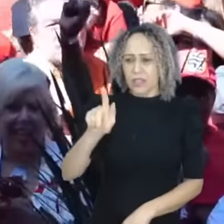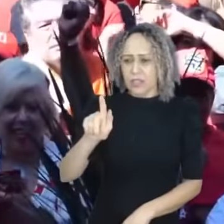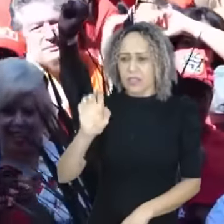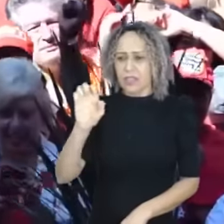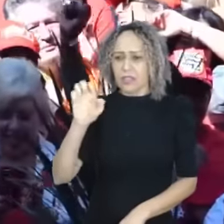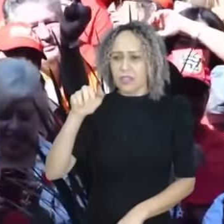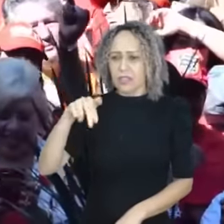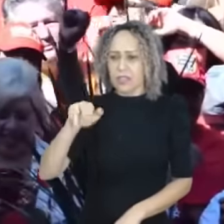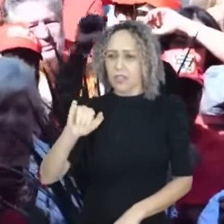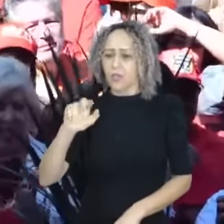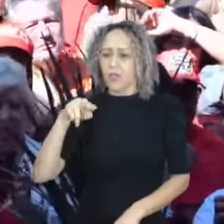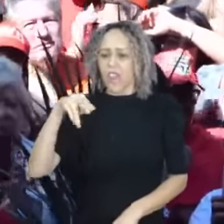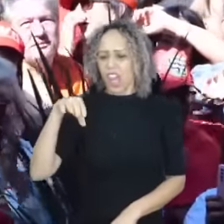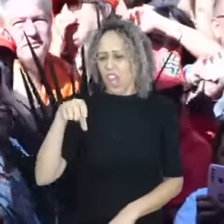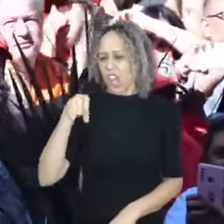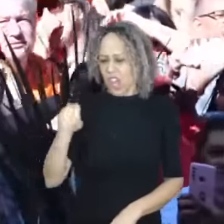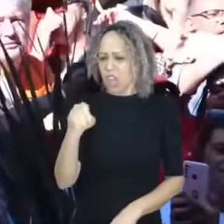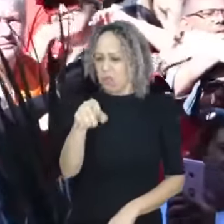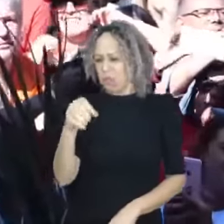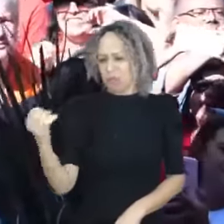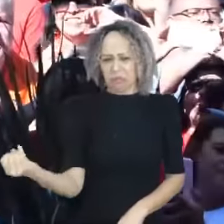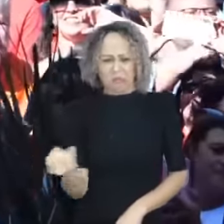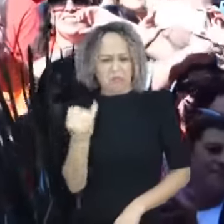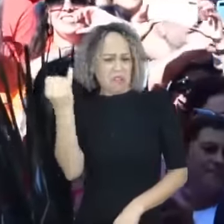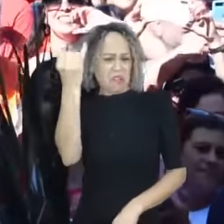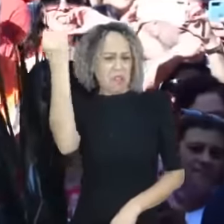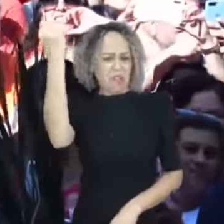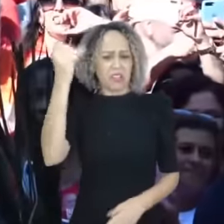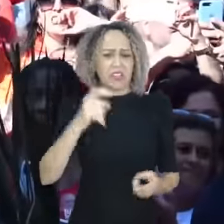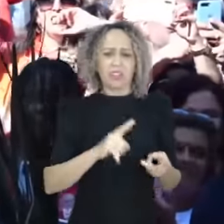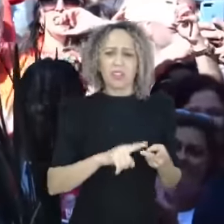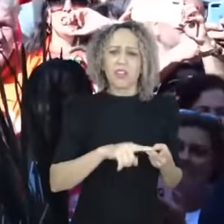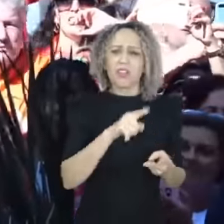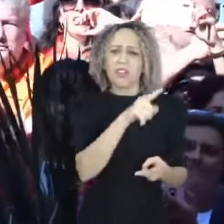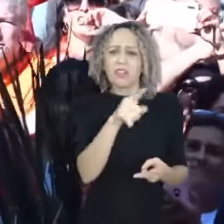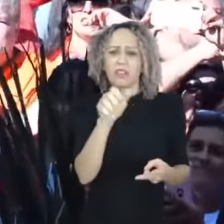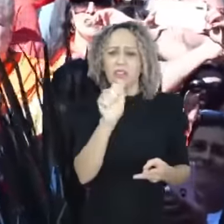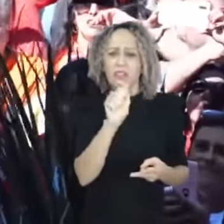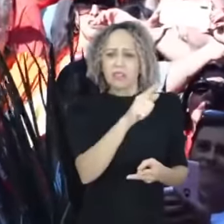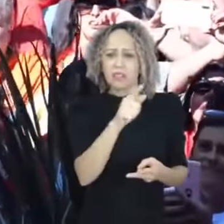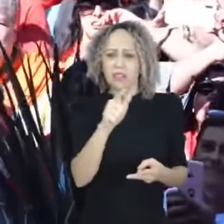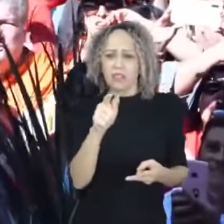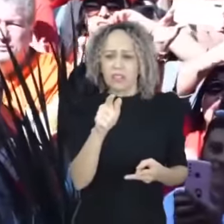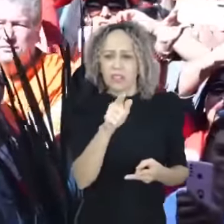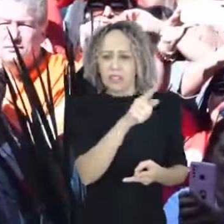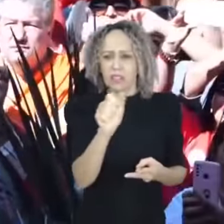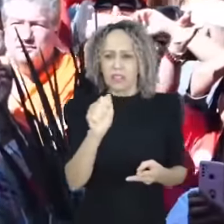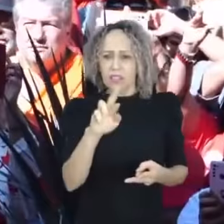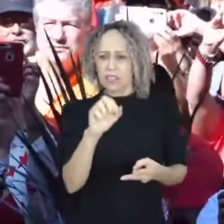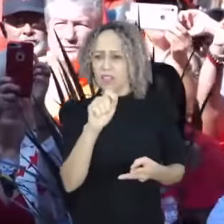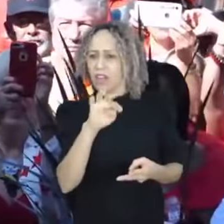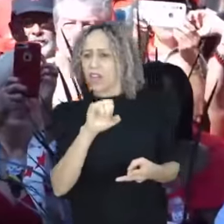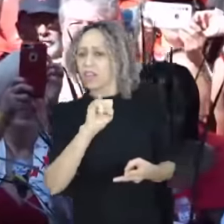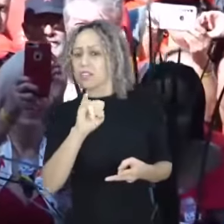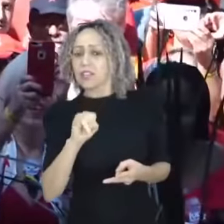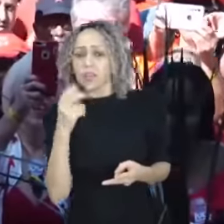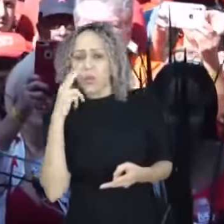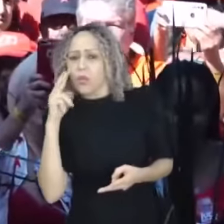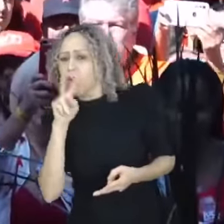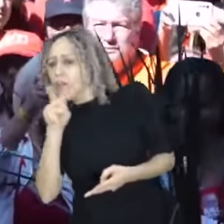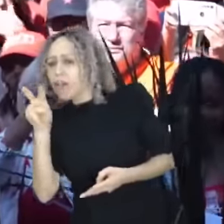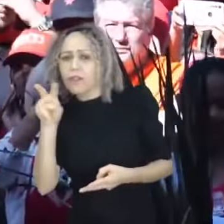das figuras mais importantes. Estou vendo o Zaratino, eu não tenho nome nato, eu estou falando os nomes dos que eu vejo aqui. Eu estou vendo a Elieta